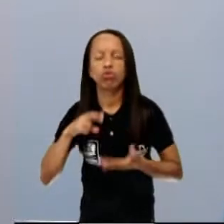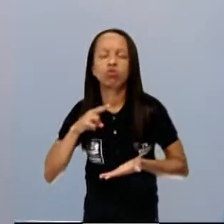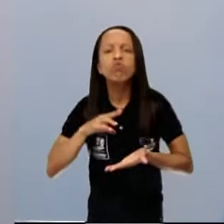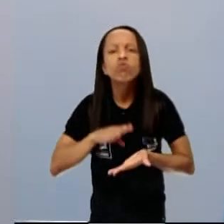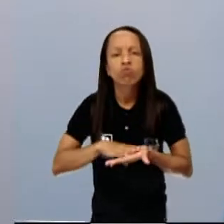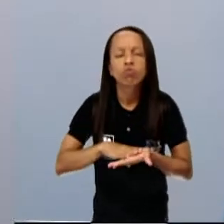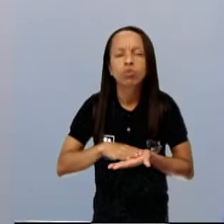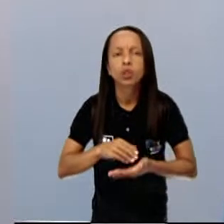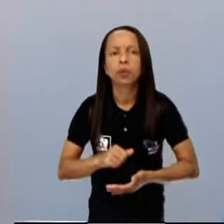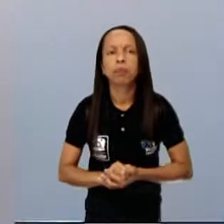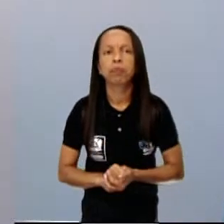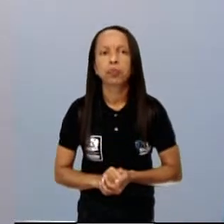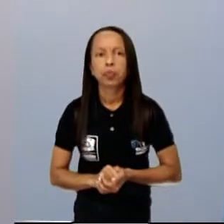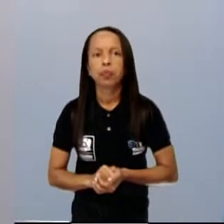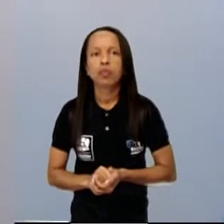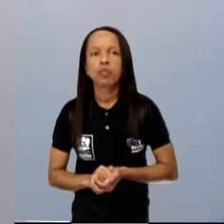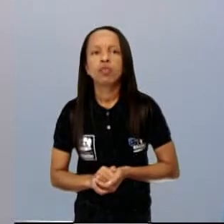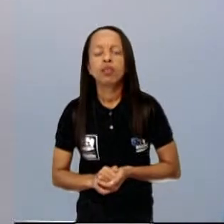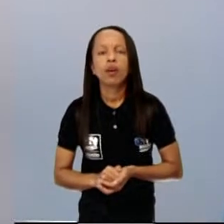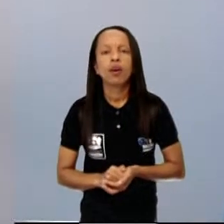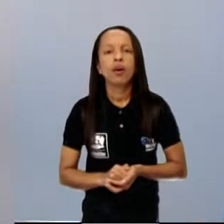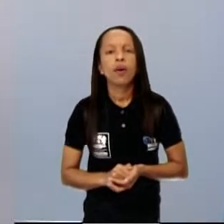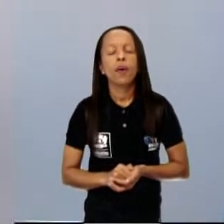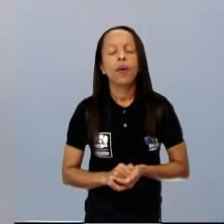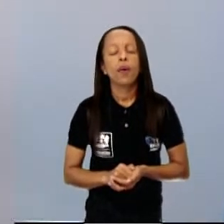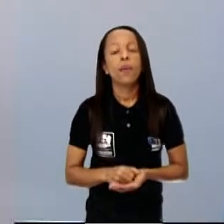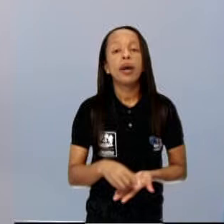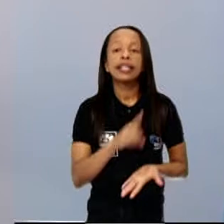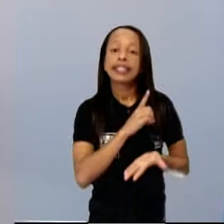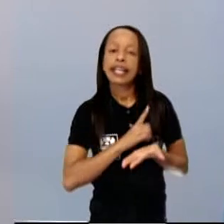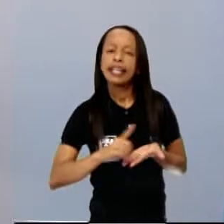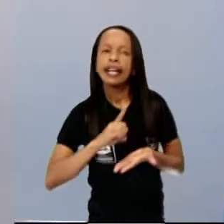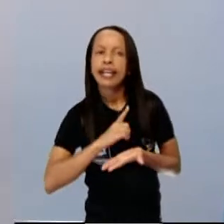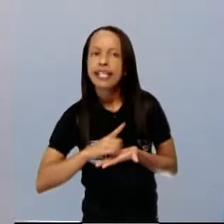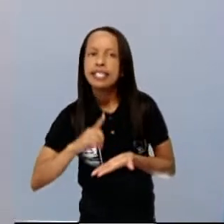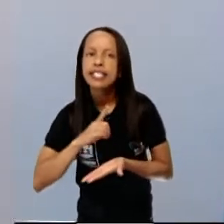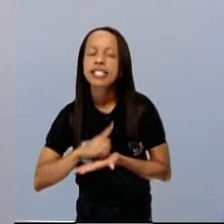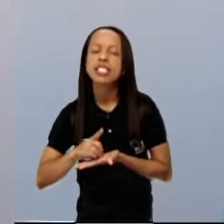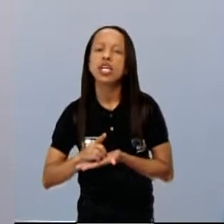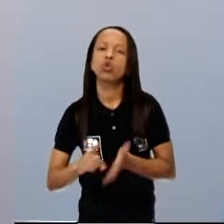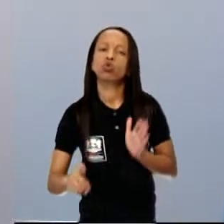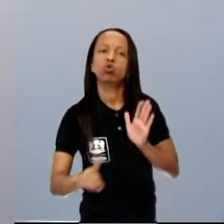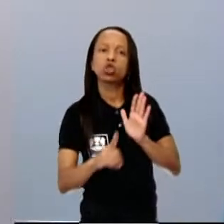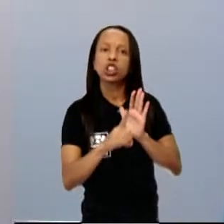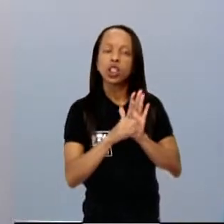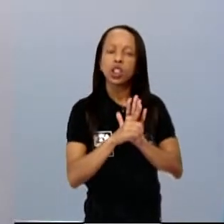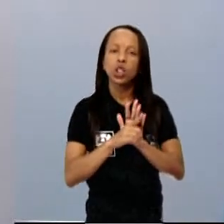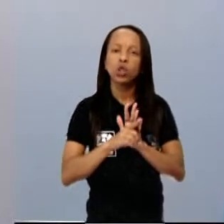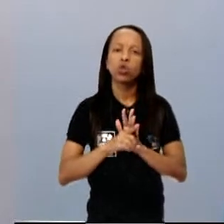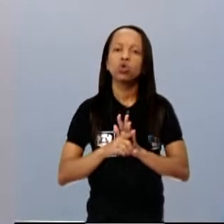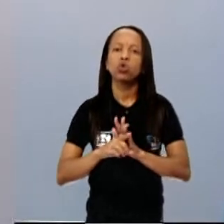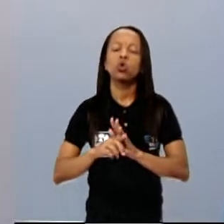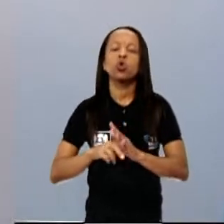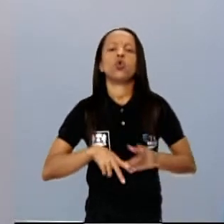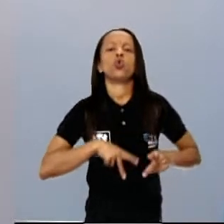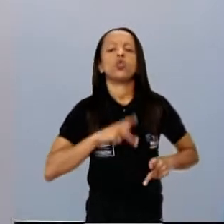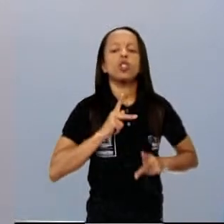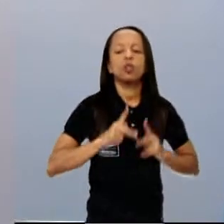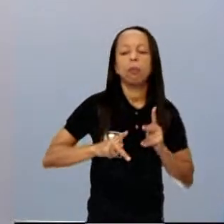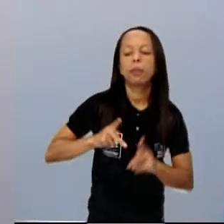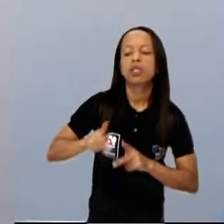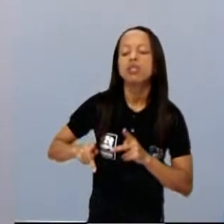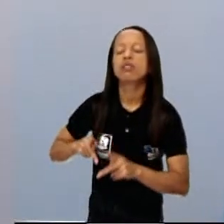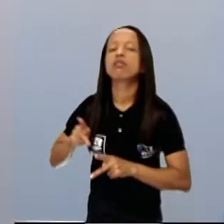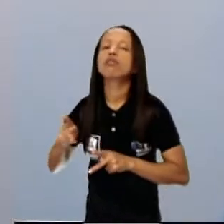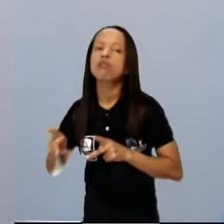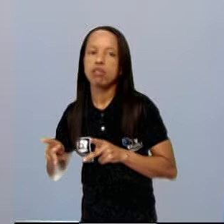que foi a Declaração dos Direitos do Homem e do Cidadão. Isso foi importante porque mostrou que agora não vai ser do jeito que o rei quer, é do jeito que o rei tem que seguir.